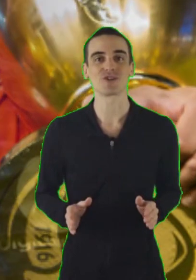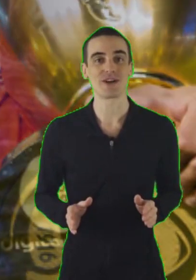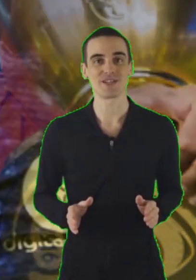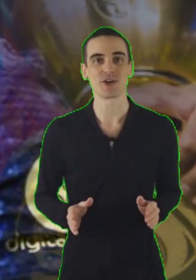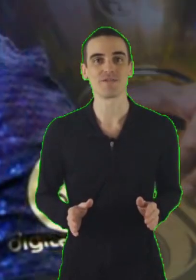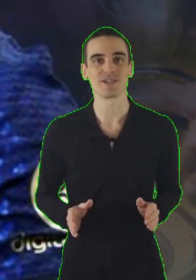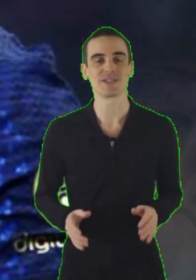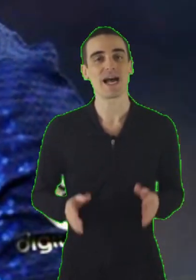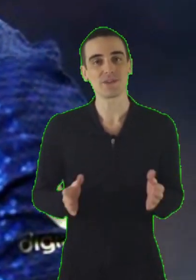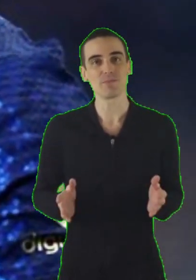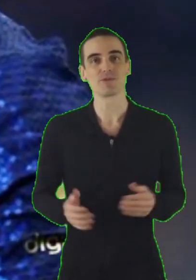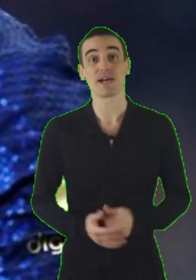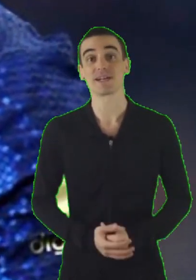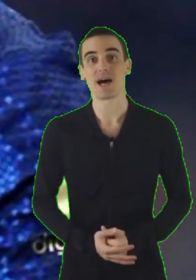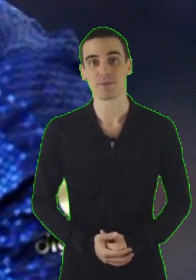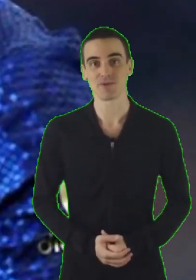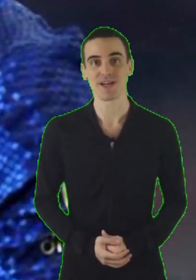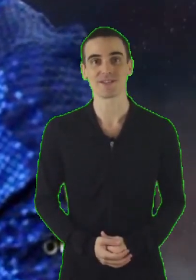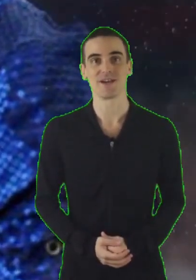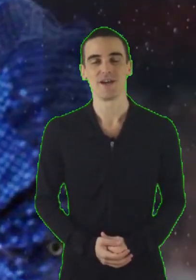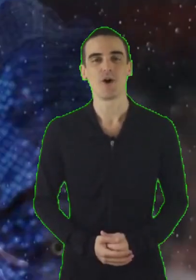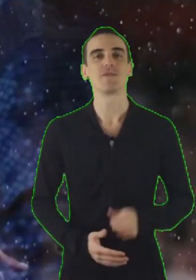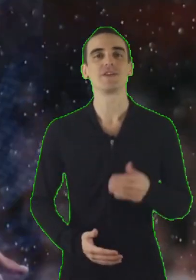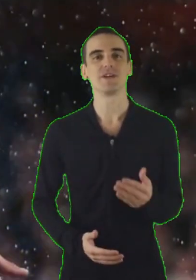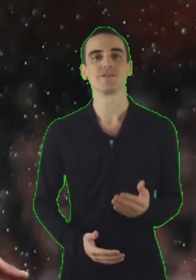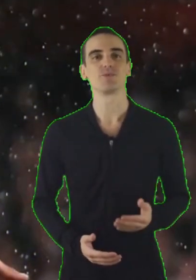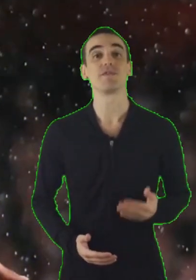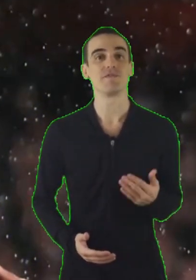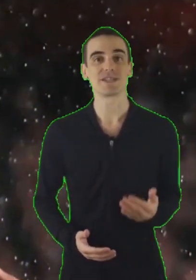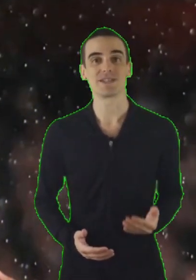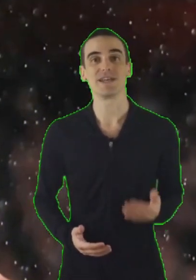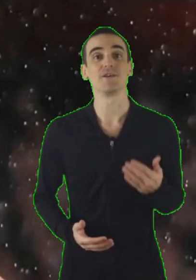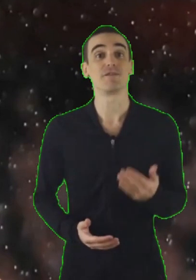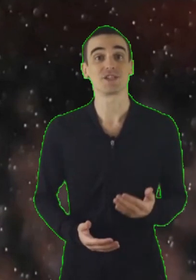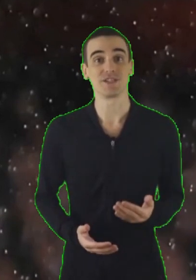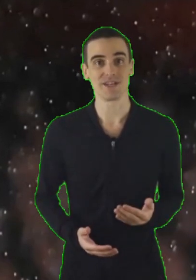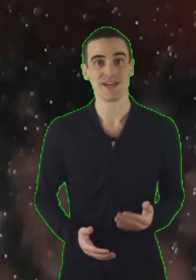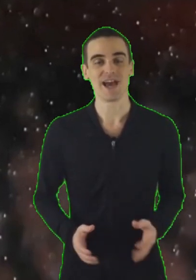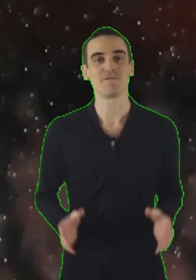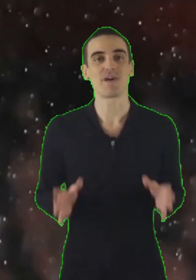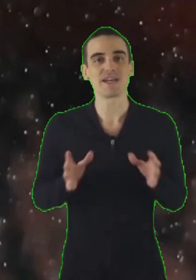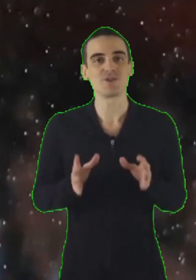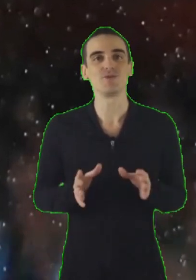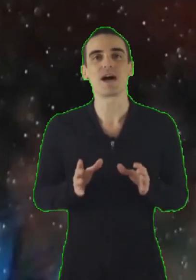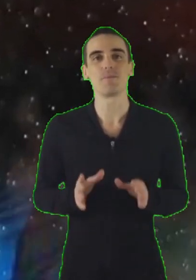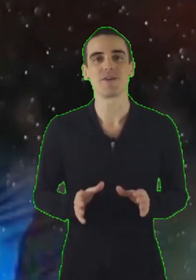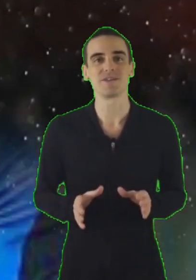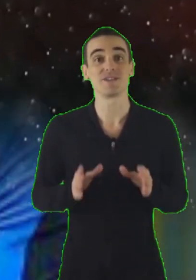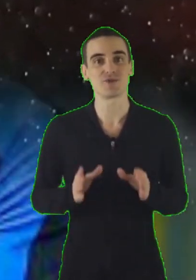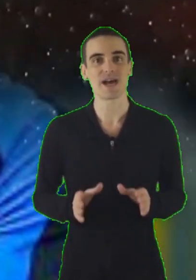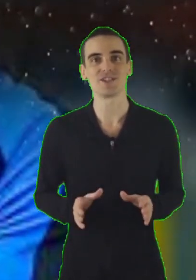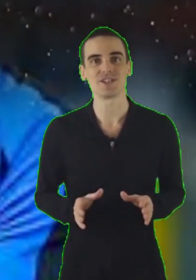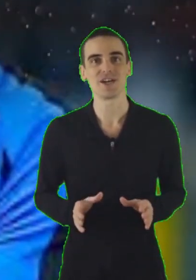será tarefa fácil, considerando o interesse de outros clubes ao redor do mundo e as possíveis exigências contratuais do jogador. No entanto,